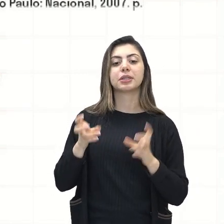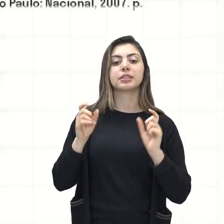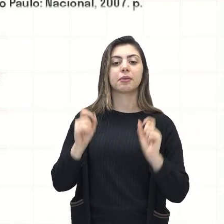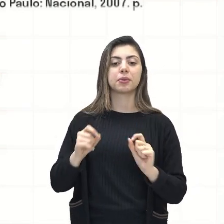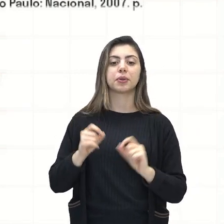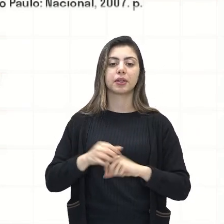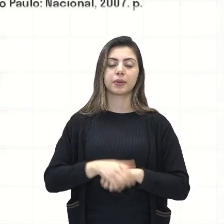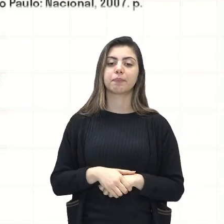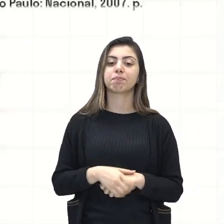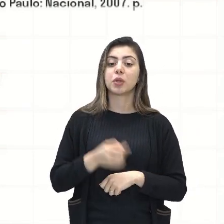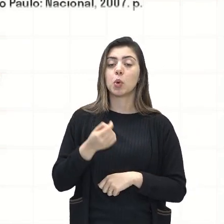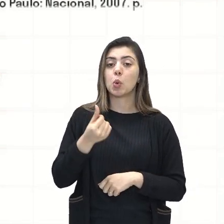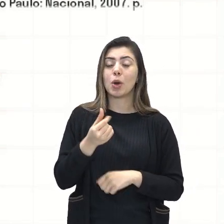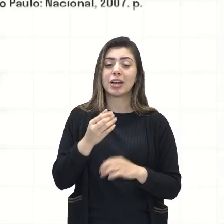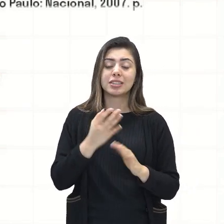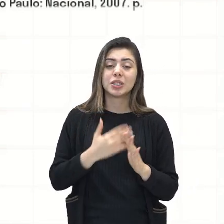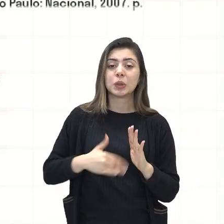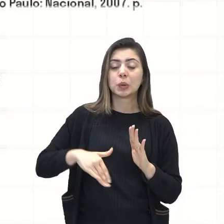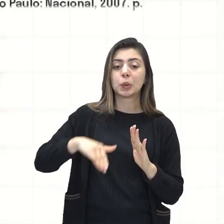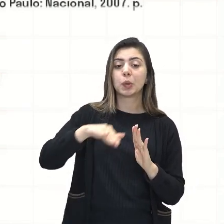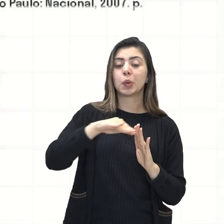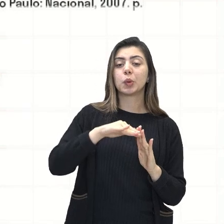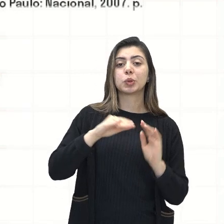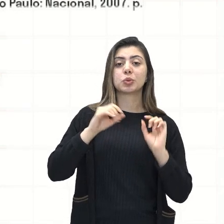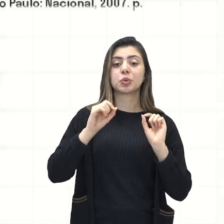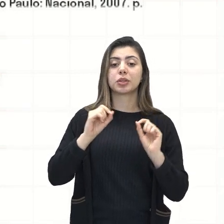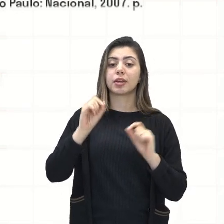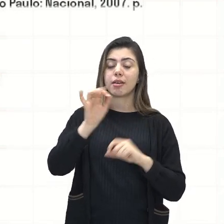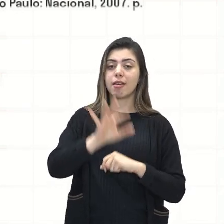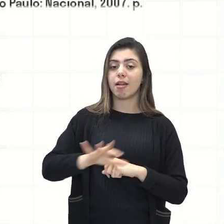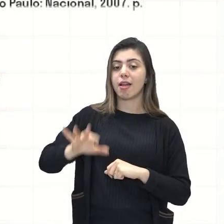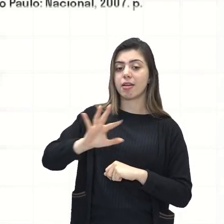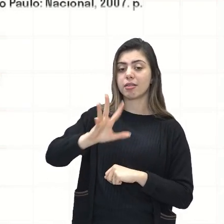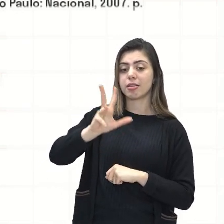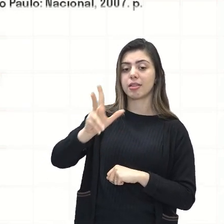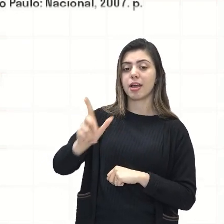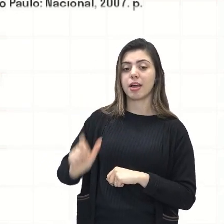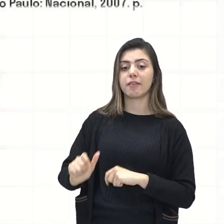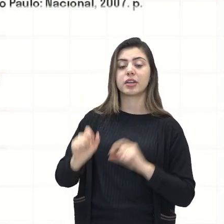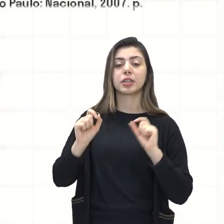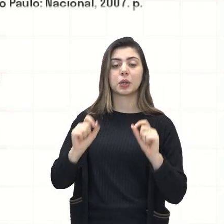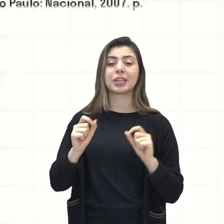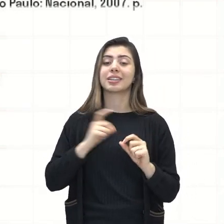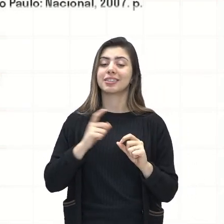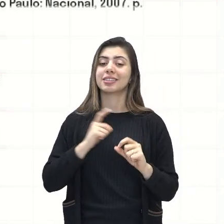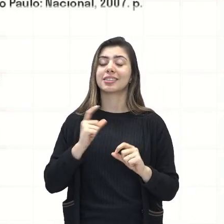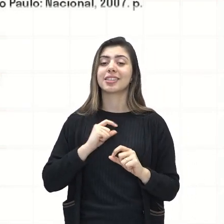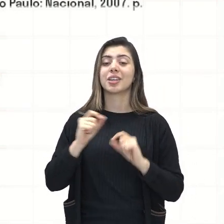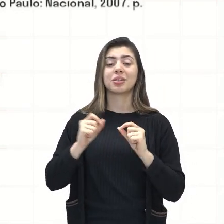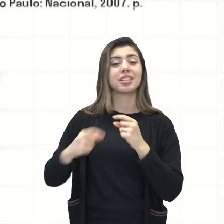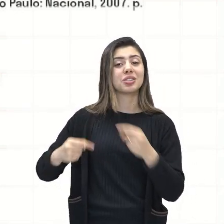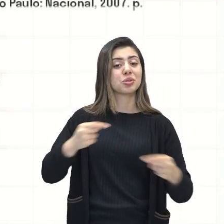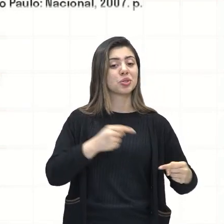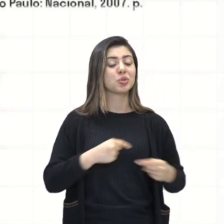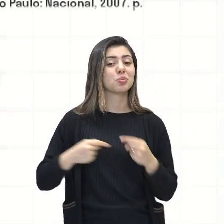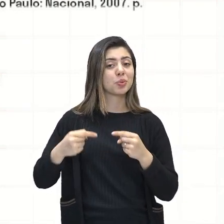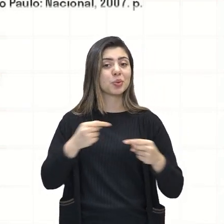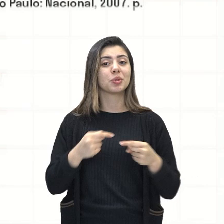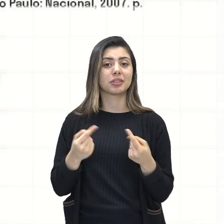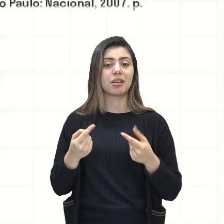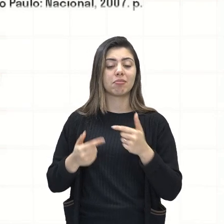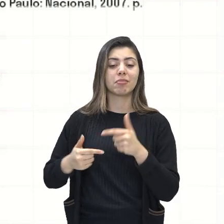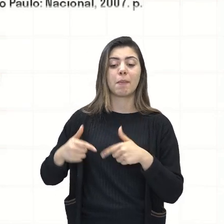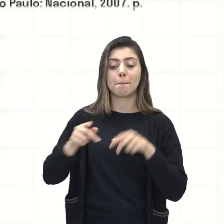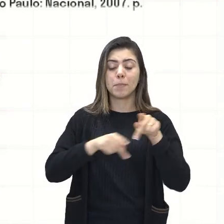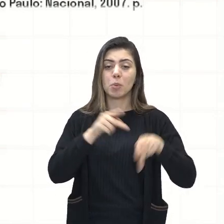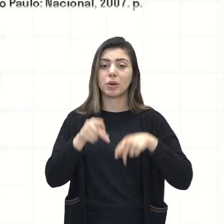Que em quase toda a África, a gente tem regiões de conflitos, de guerra civil,